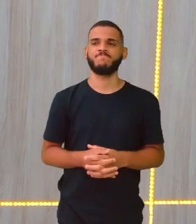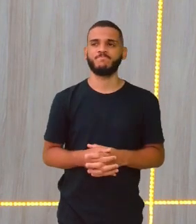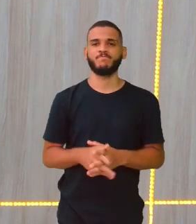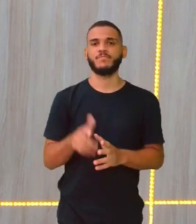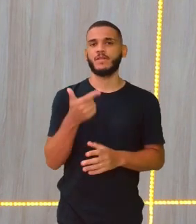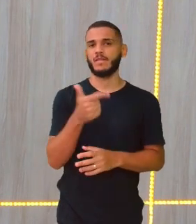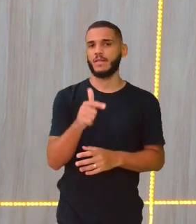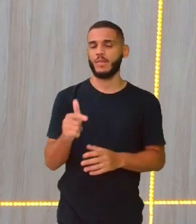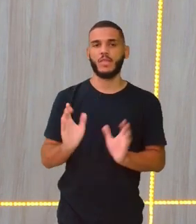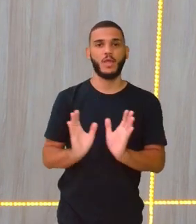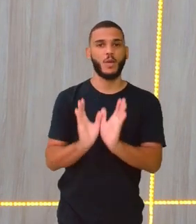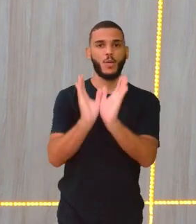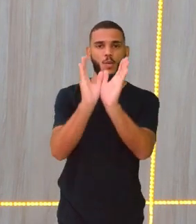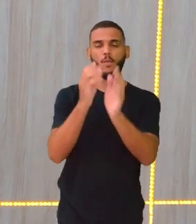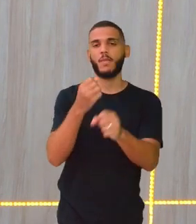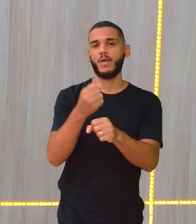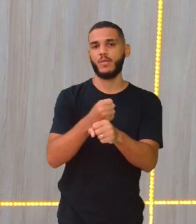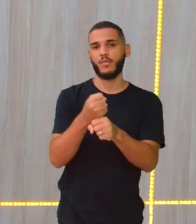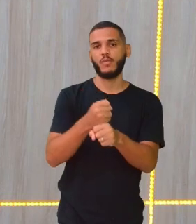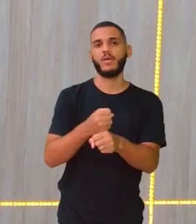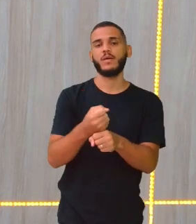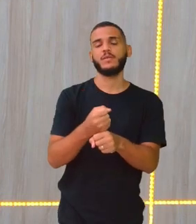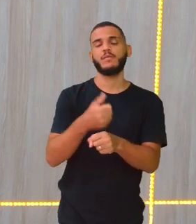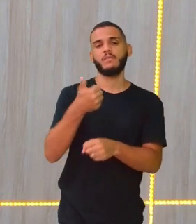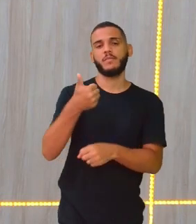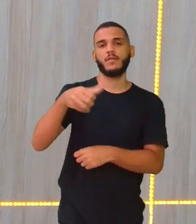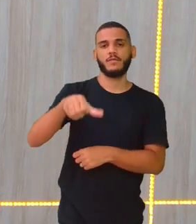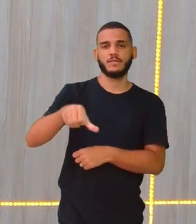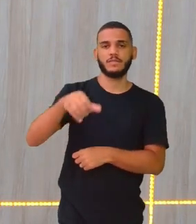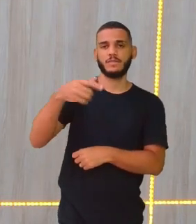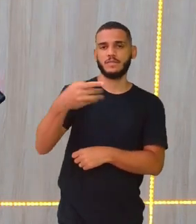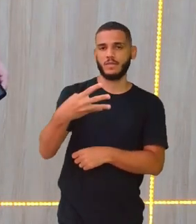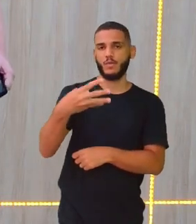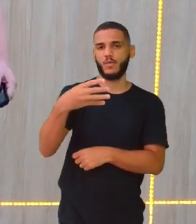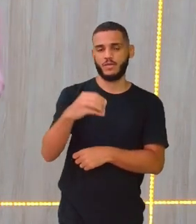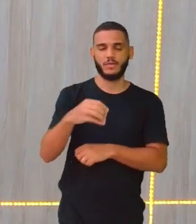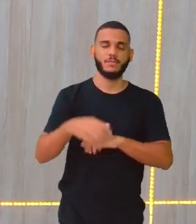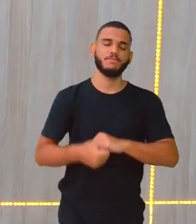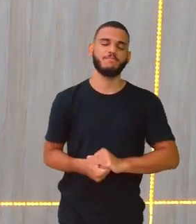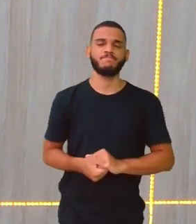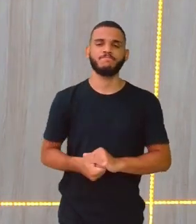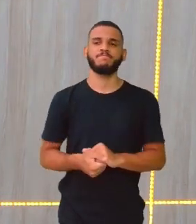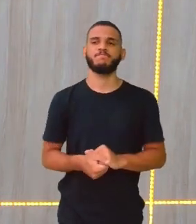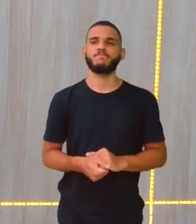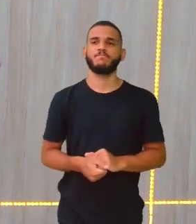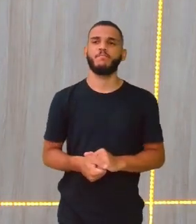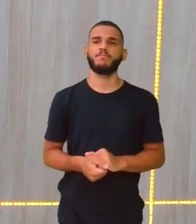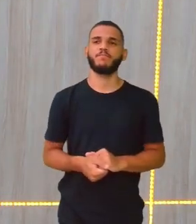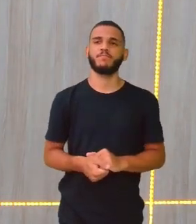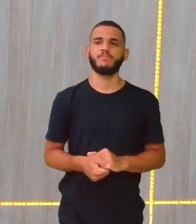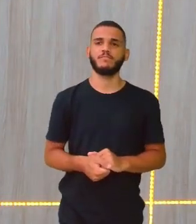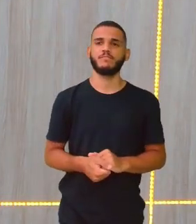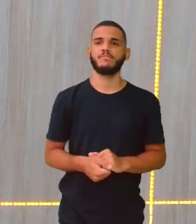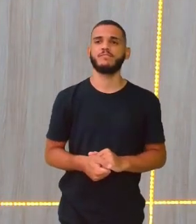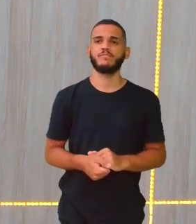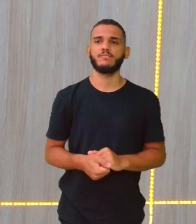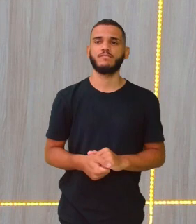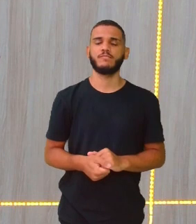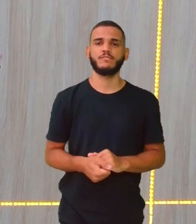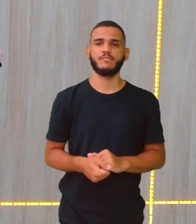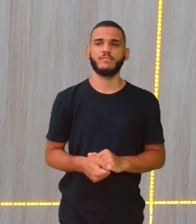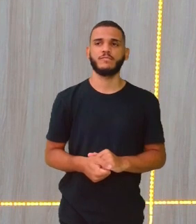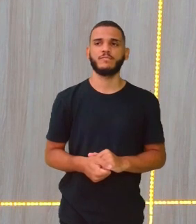houve Copa nos anos 70. Ou, desculpa, 40. Bem,